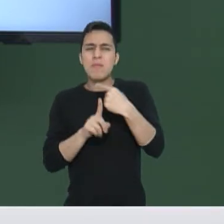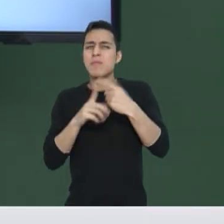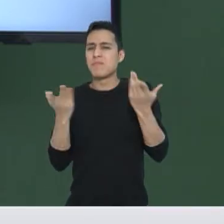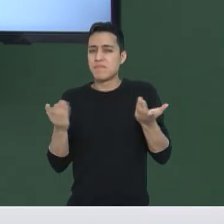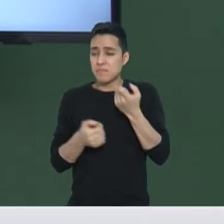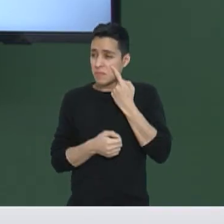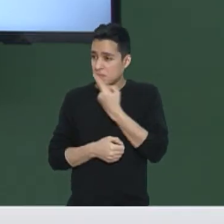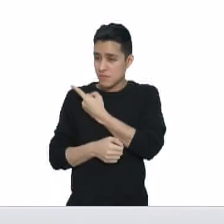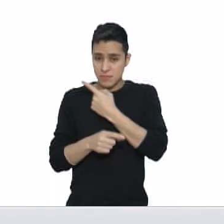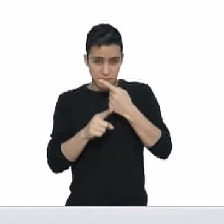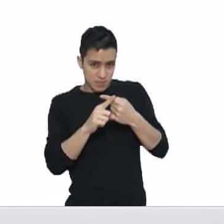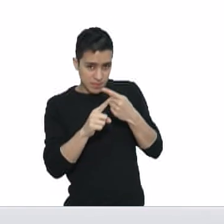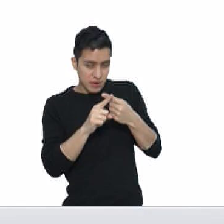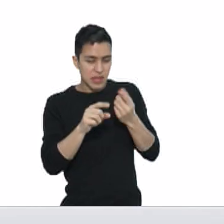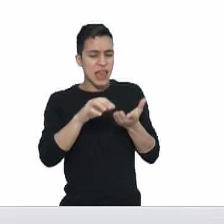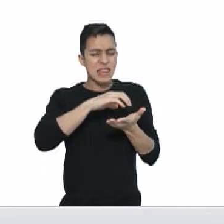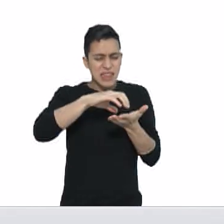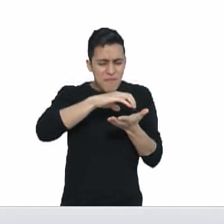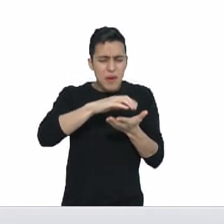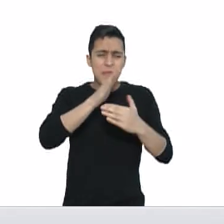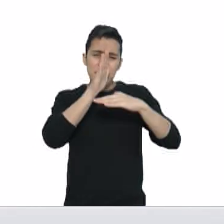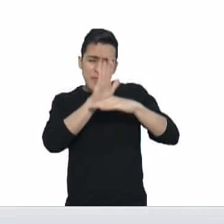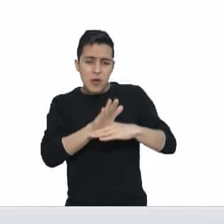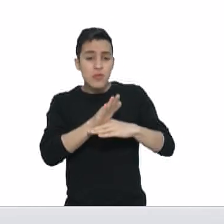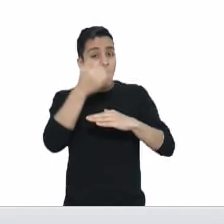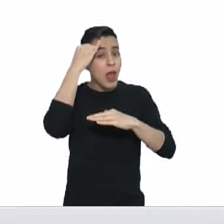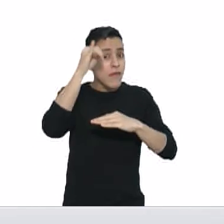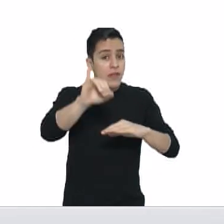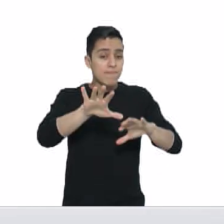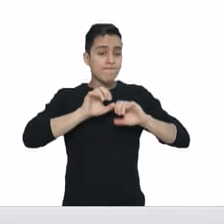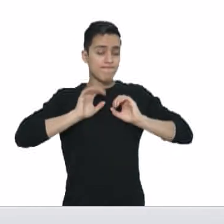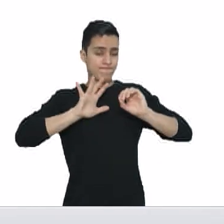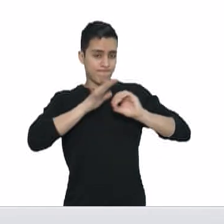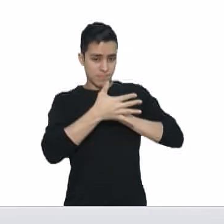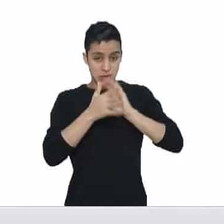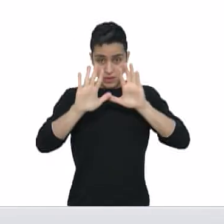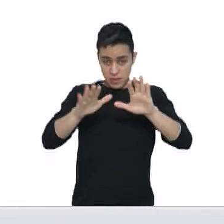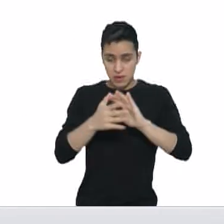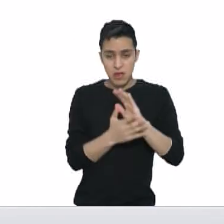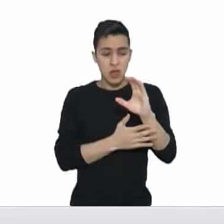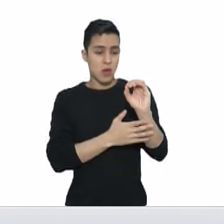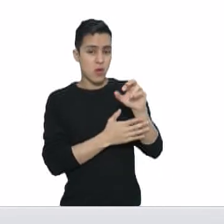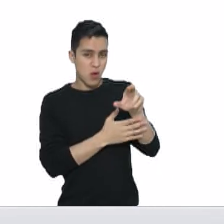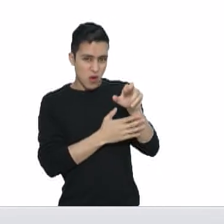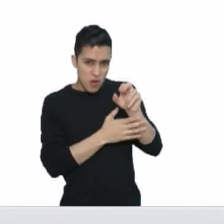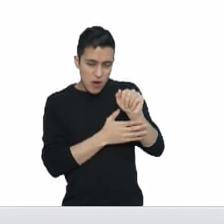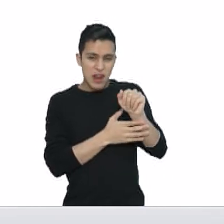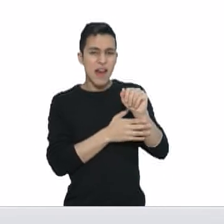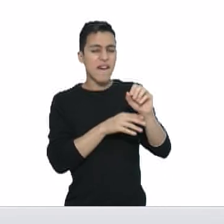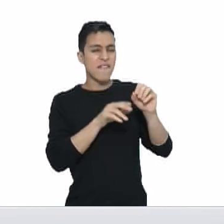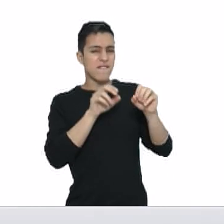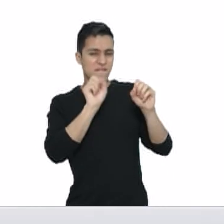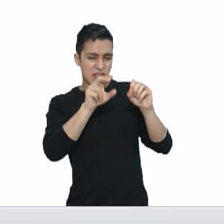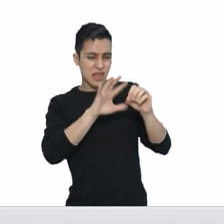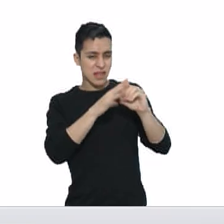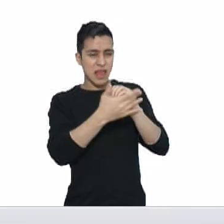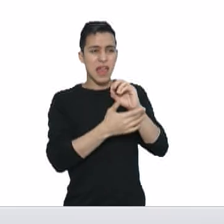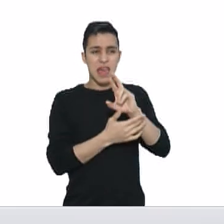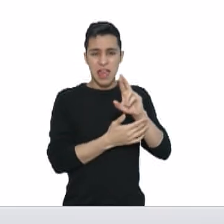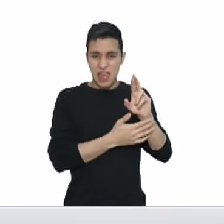ó. Por que o sabão ajuda na prevenção da Covid-19? O coronavírus, ele é basicamente um vírus de